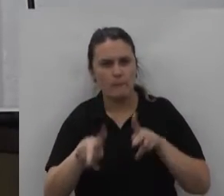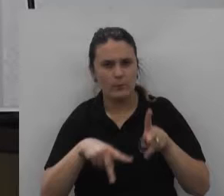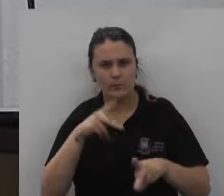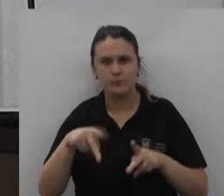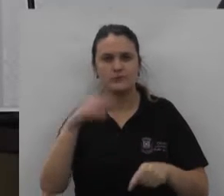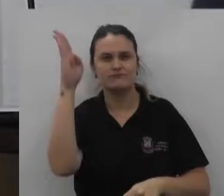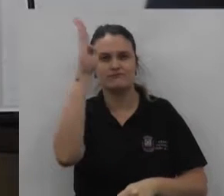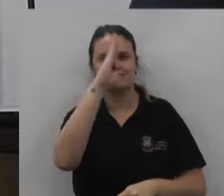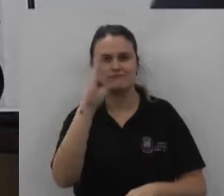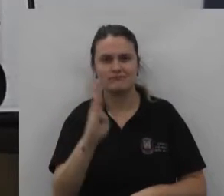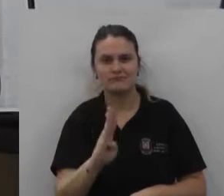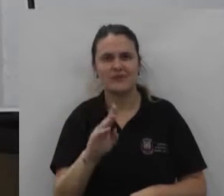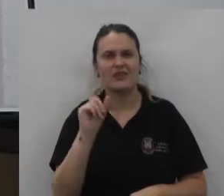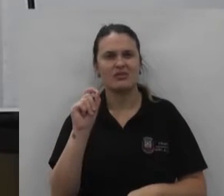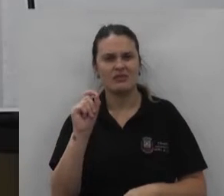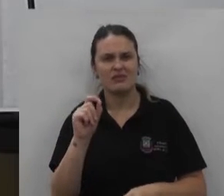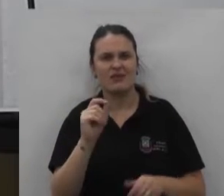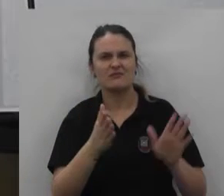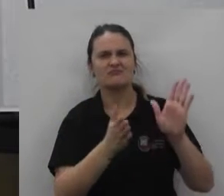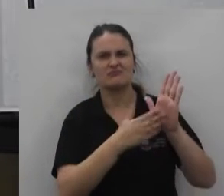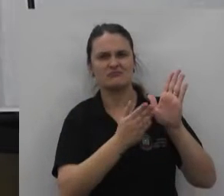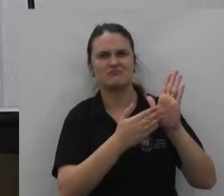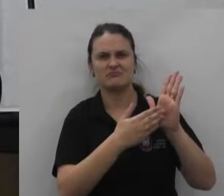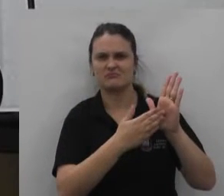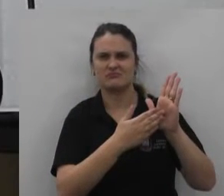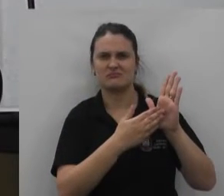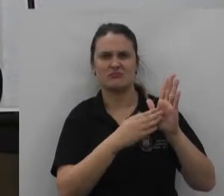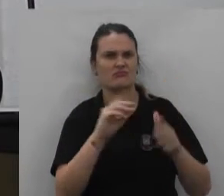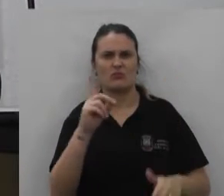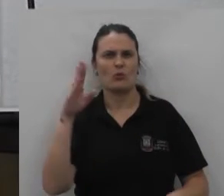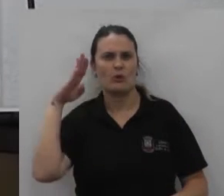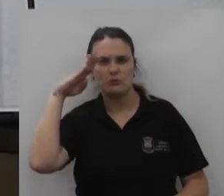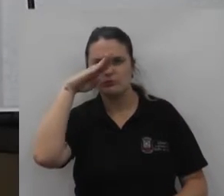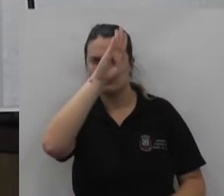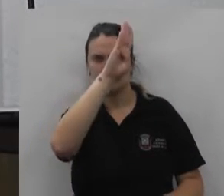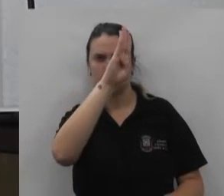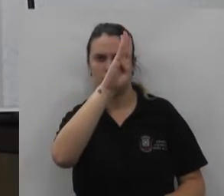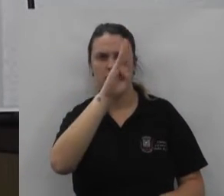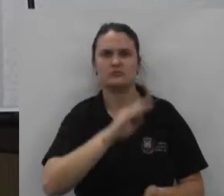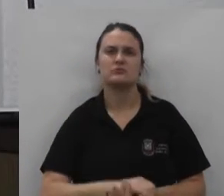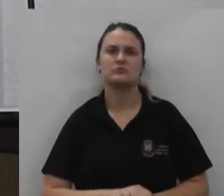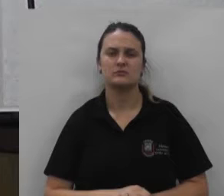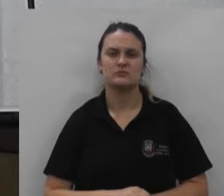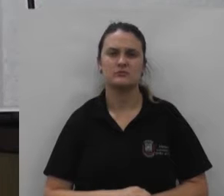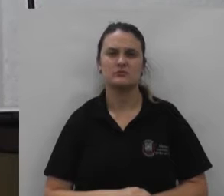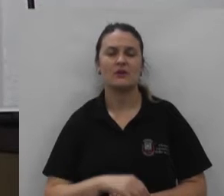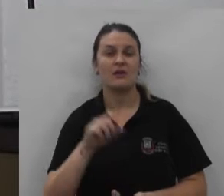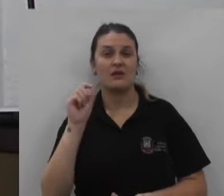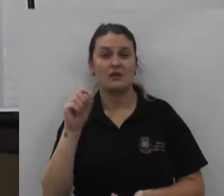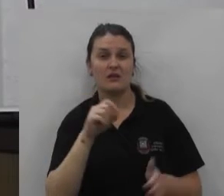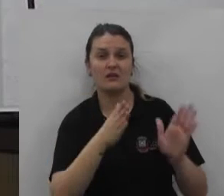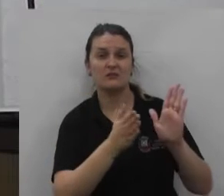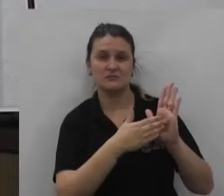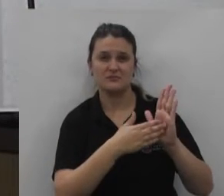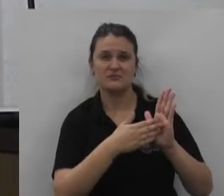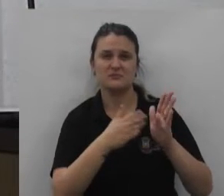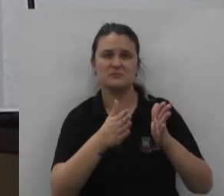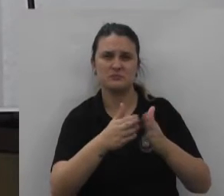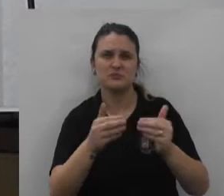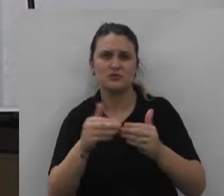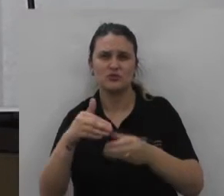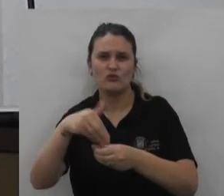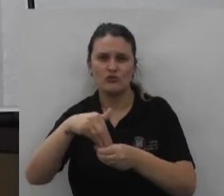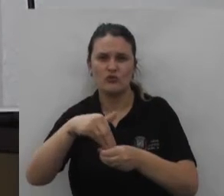povo brasileiro, que quem fez campanha não foi Jair Bolsonaro. Quem fez a